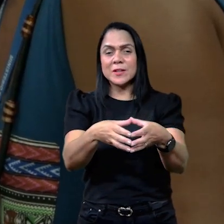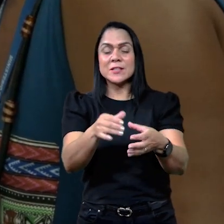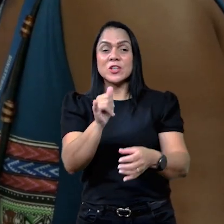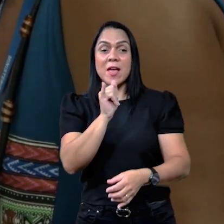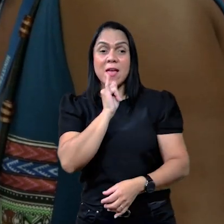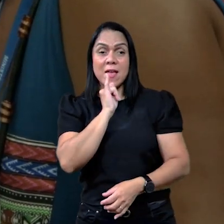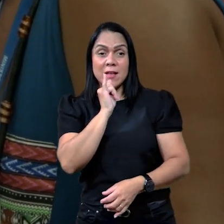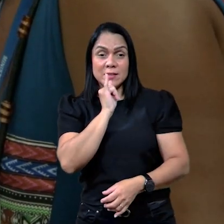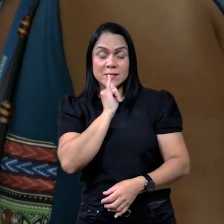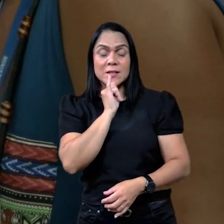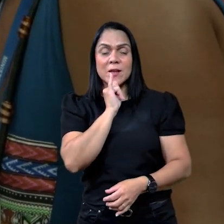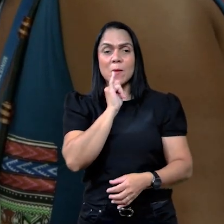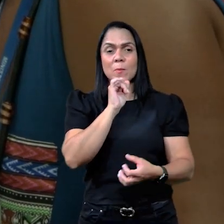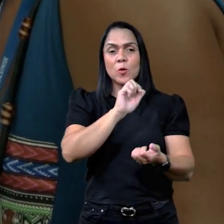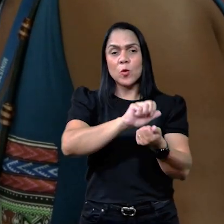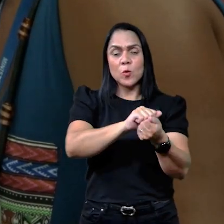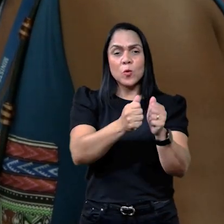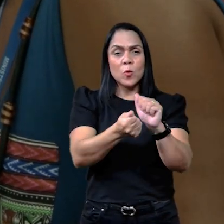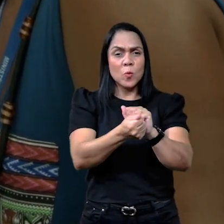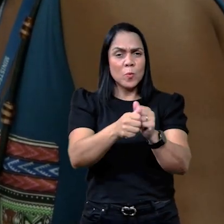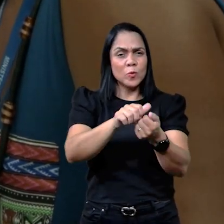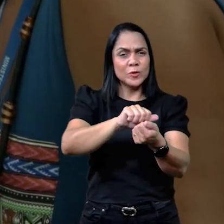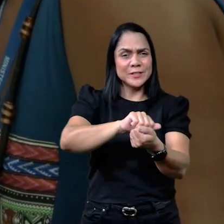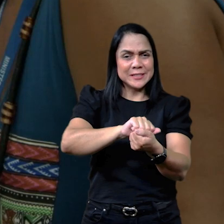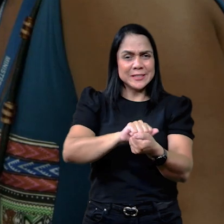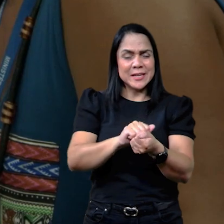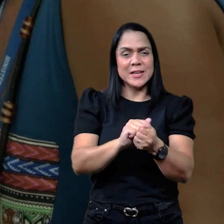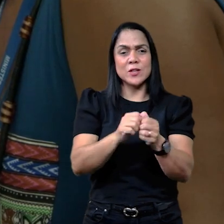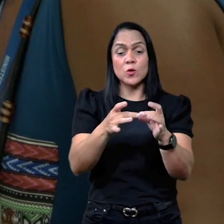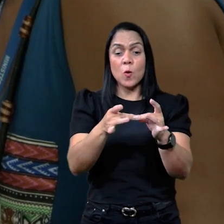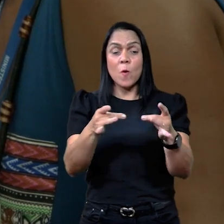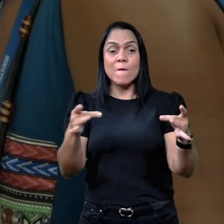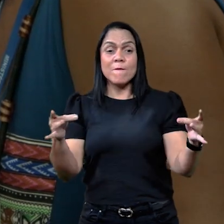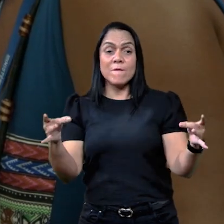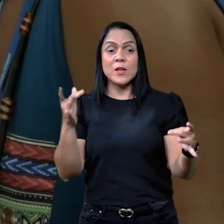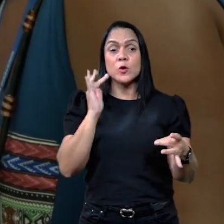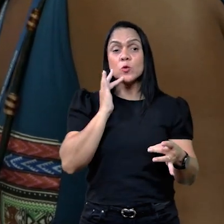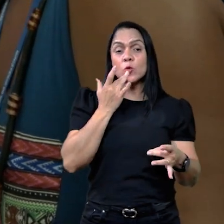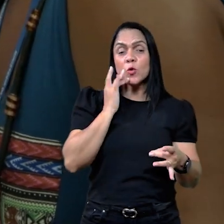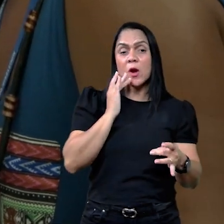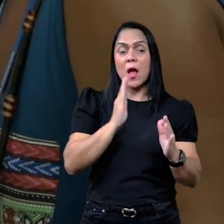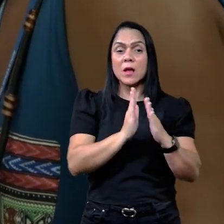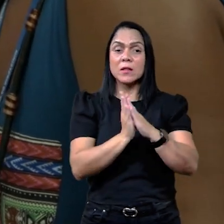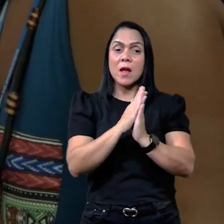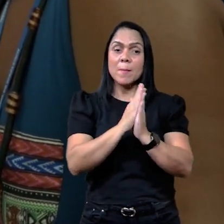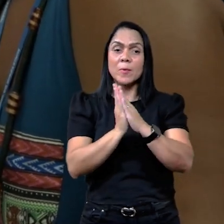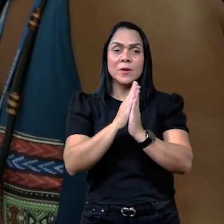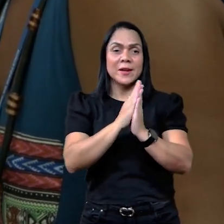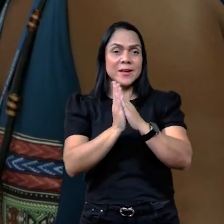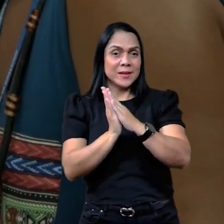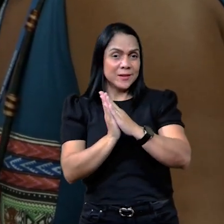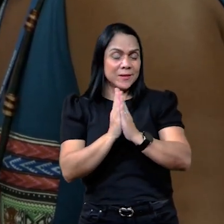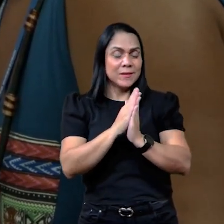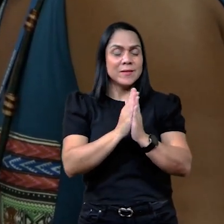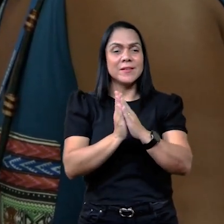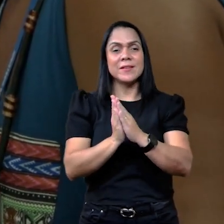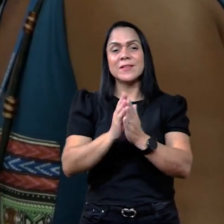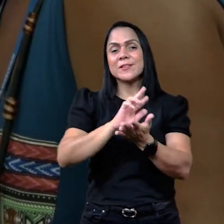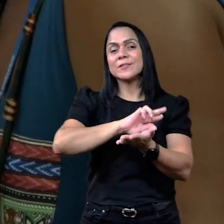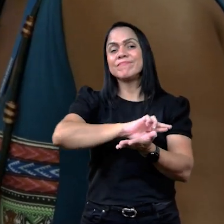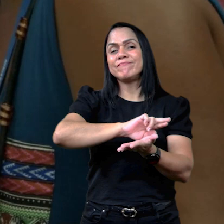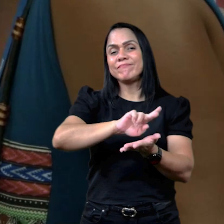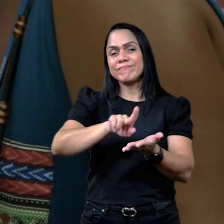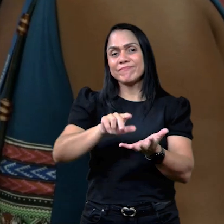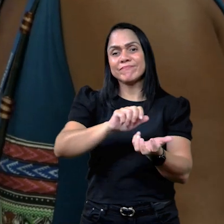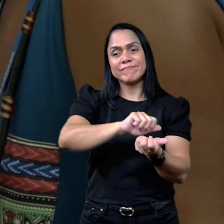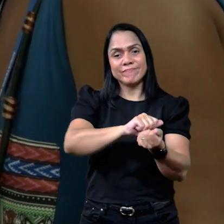como no Jalapão, com aquele fio dourado, as próprias bonequinhas de Conceição das